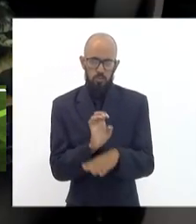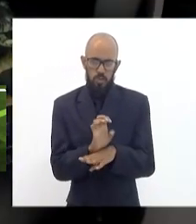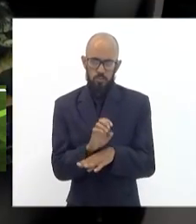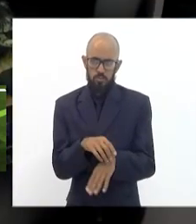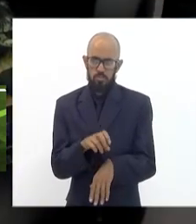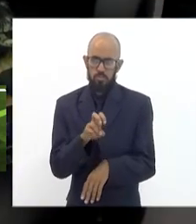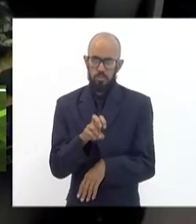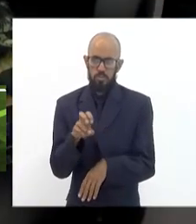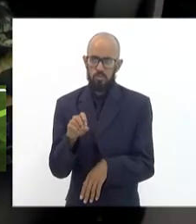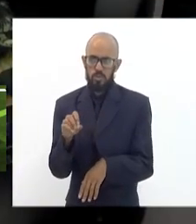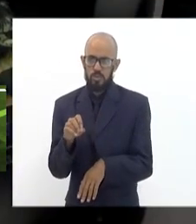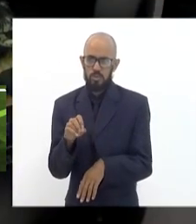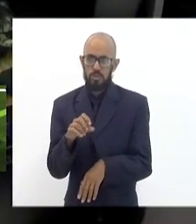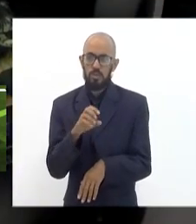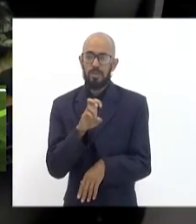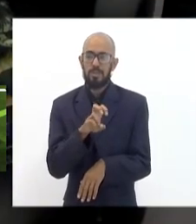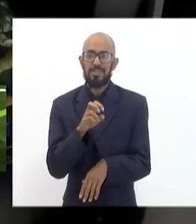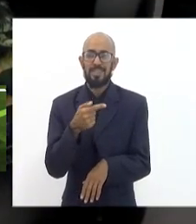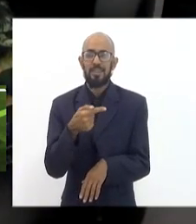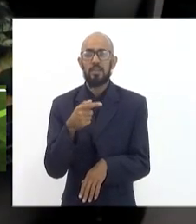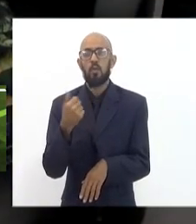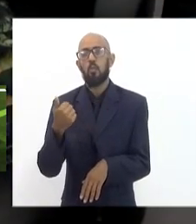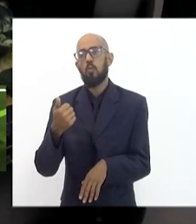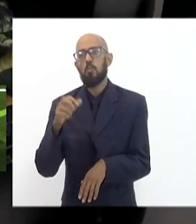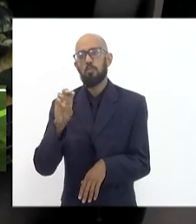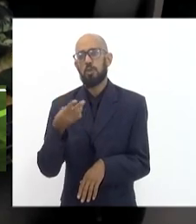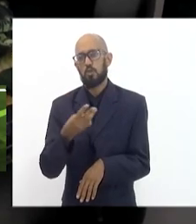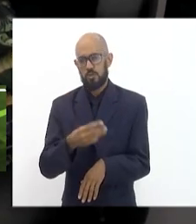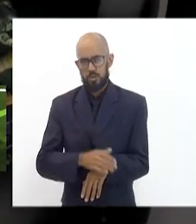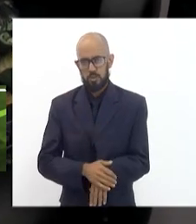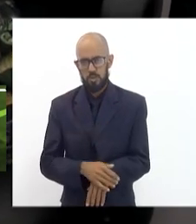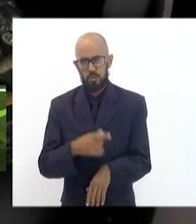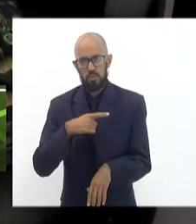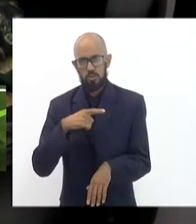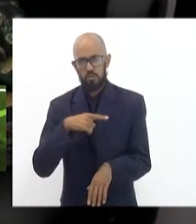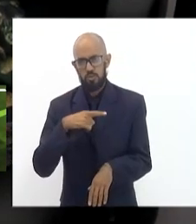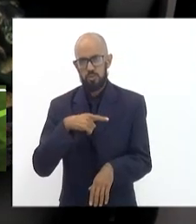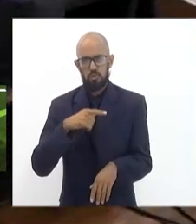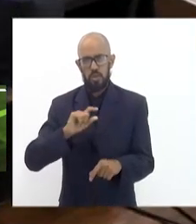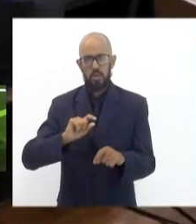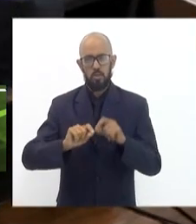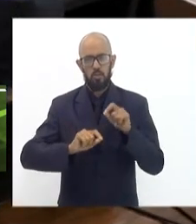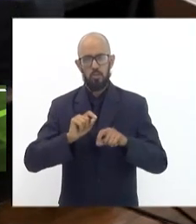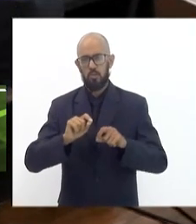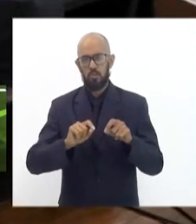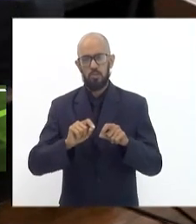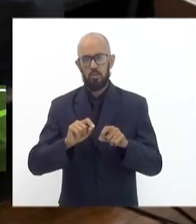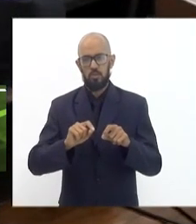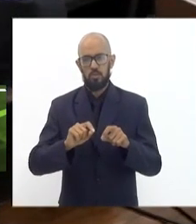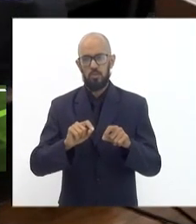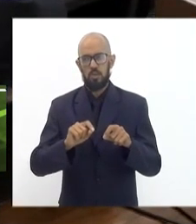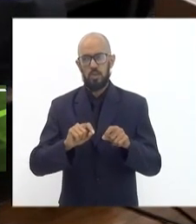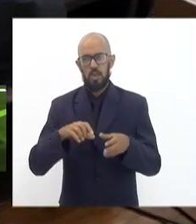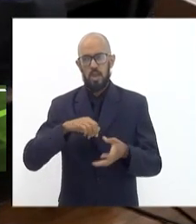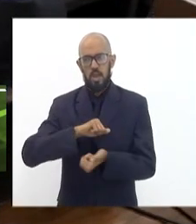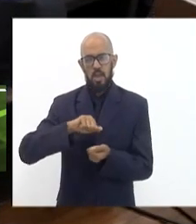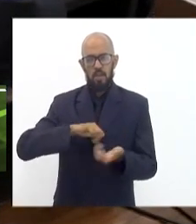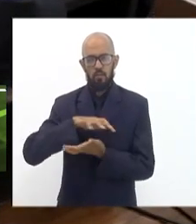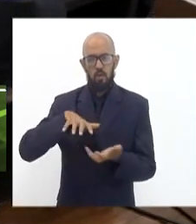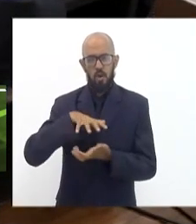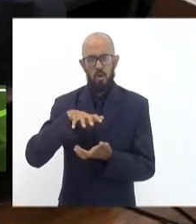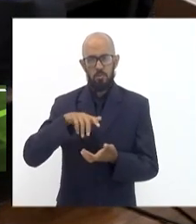ali com ele tem 530 e milhões com ele nós temos prédios ele serem licitados reformas lá